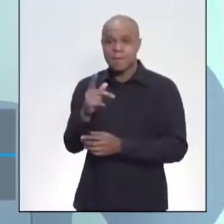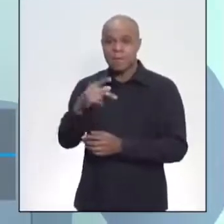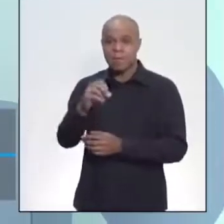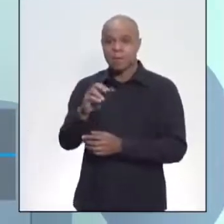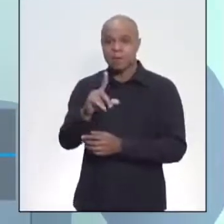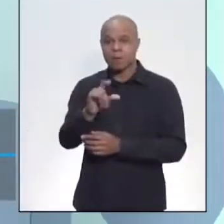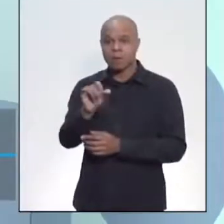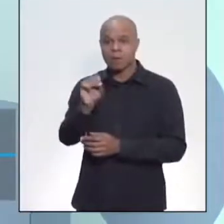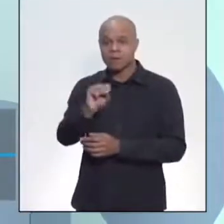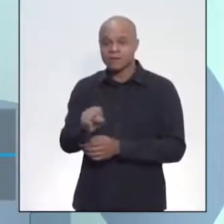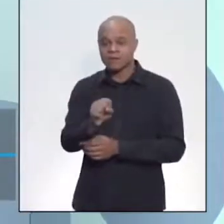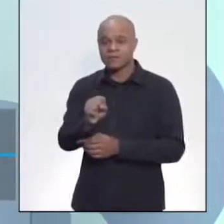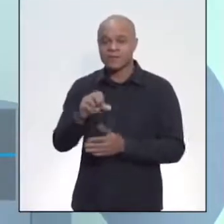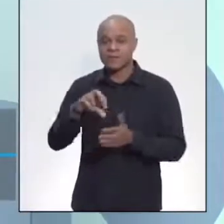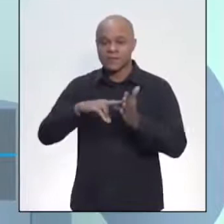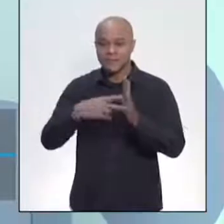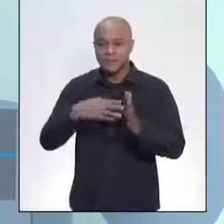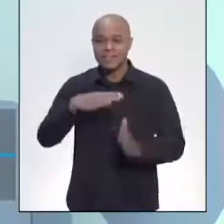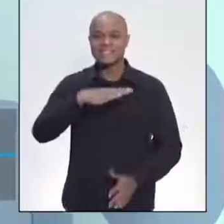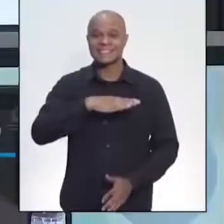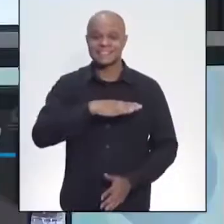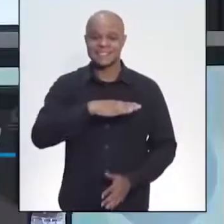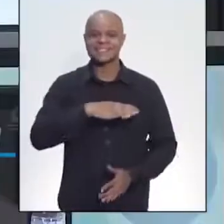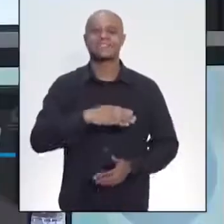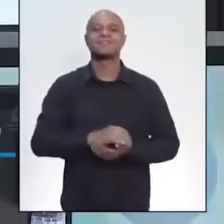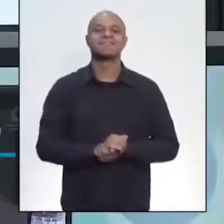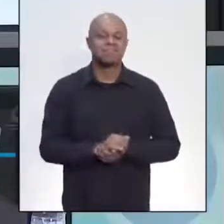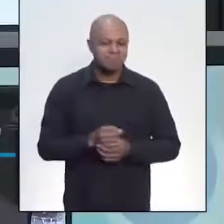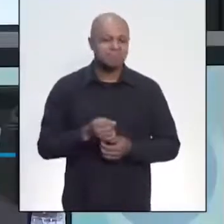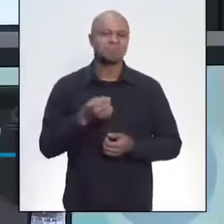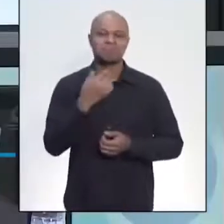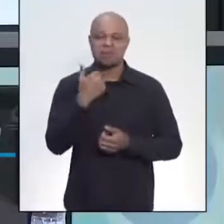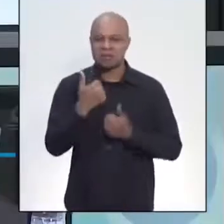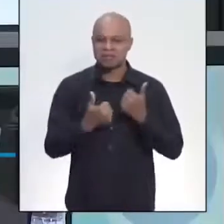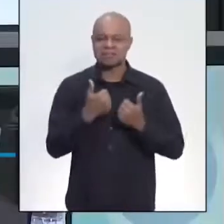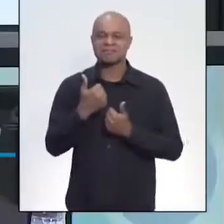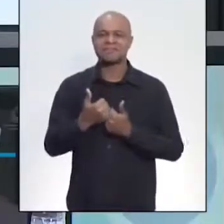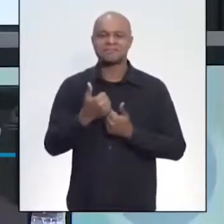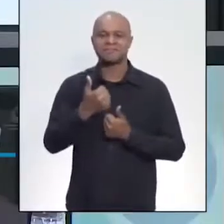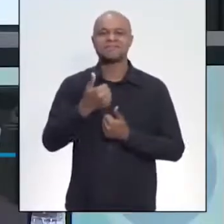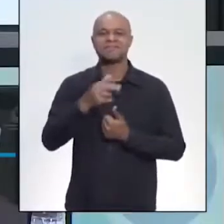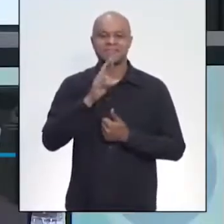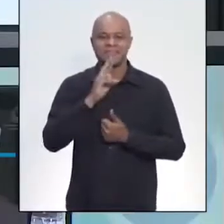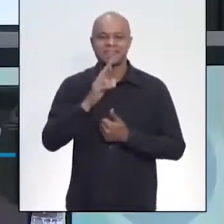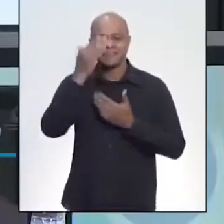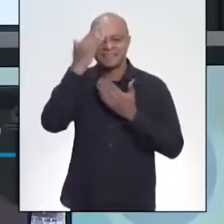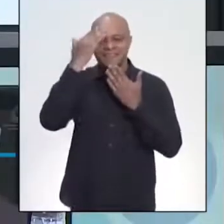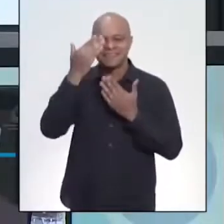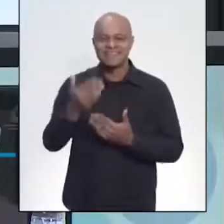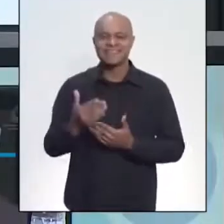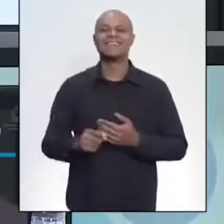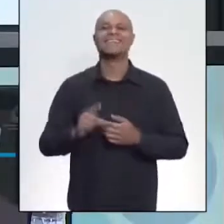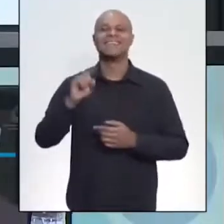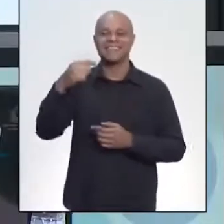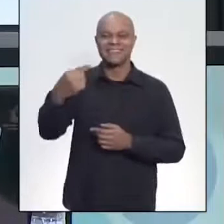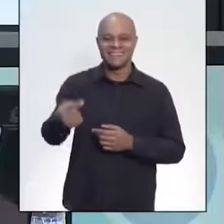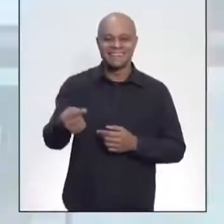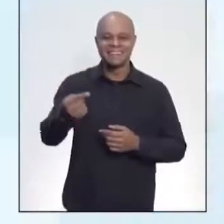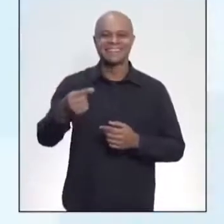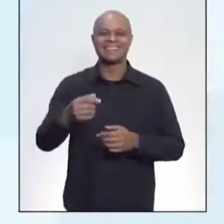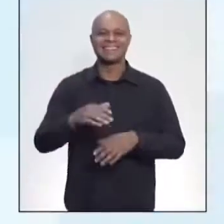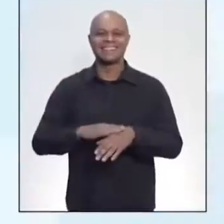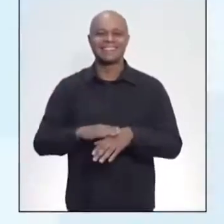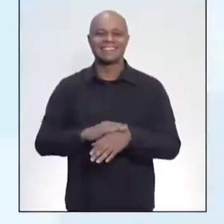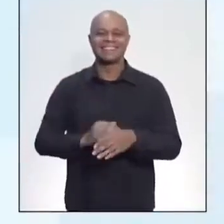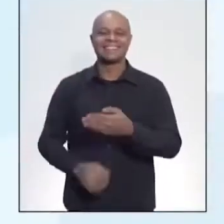do nosso do nosso vocabulário não é verdade Professor muito bem obrigada pelas respostas Vamos para o próximo assunto